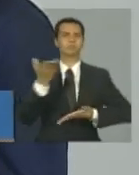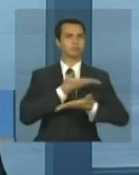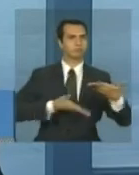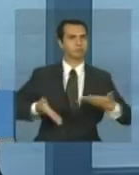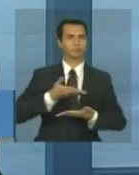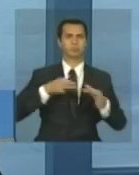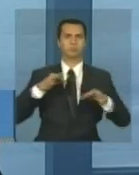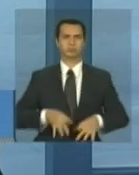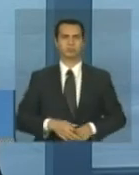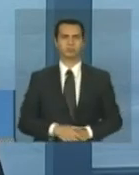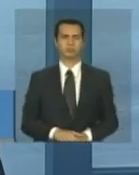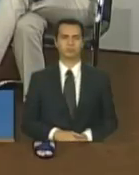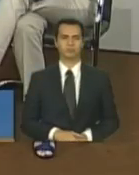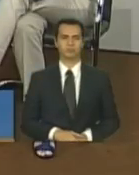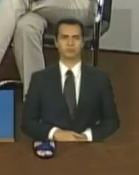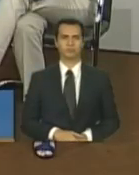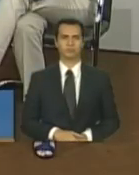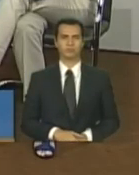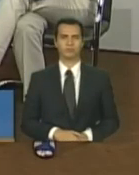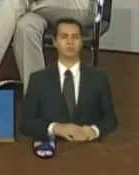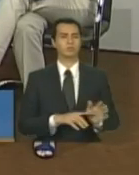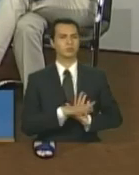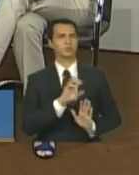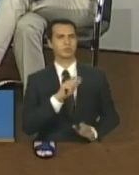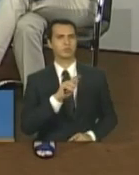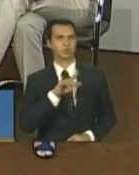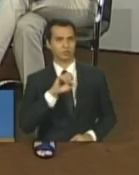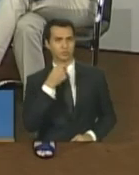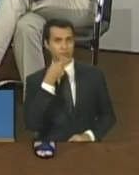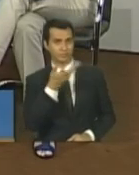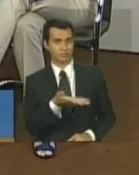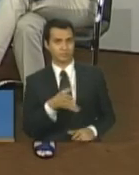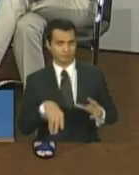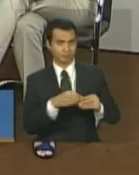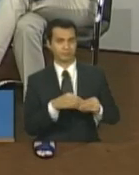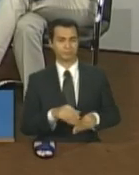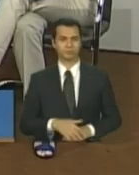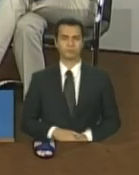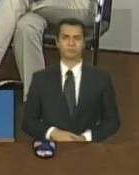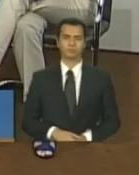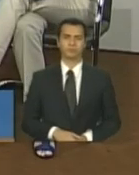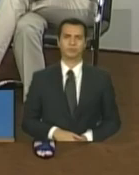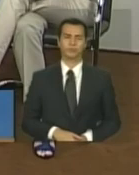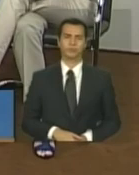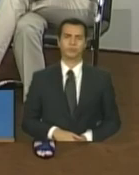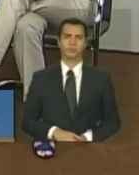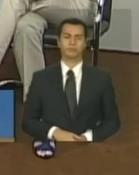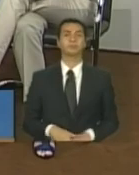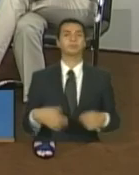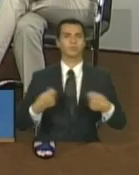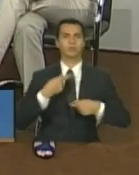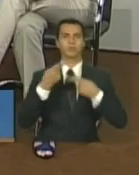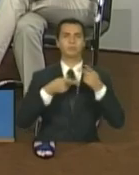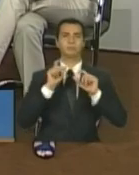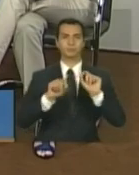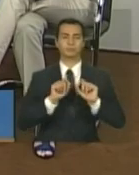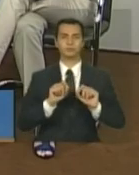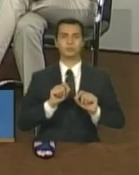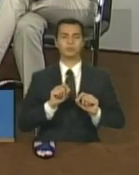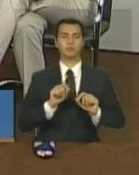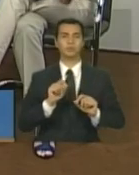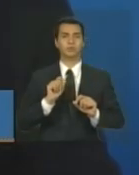questionado se acha que é complemento alguma coisa para gente tomar o texto dizer que o as distâncias de controle social do programa